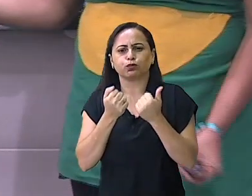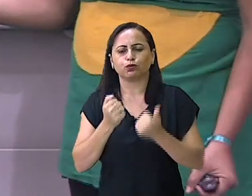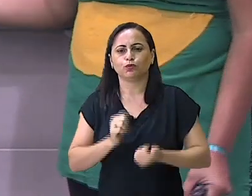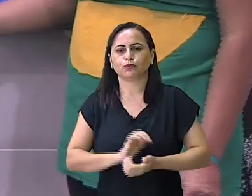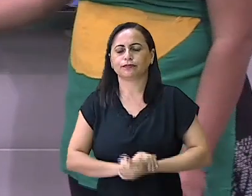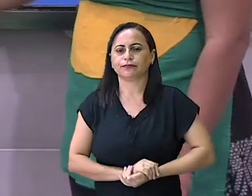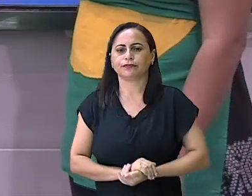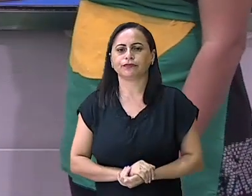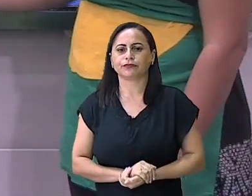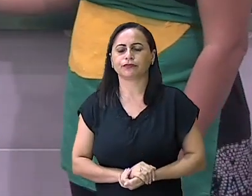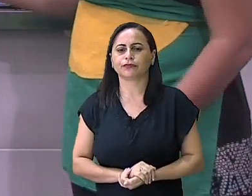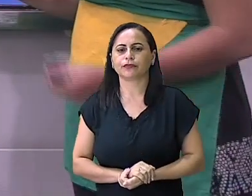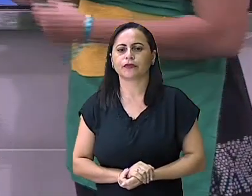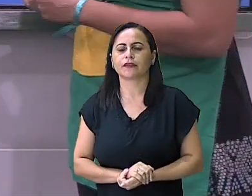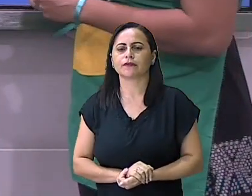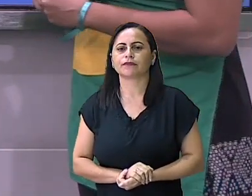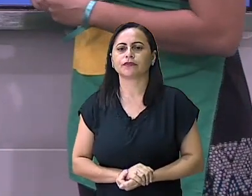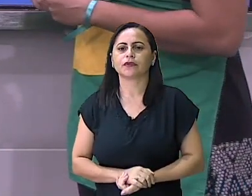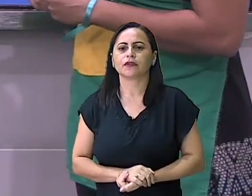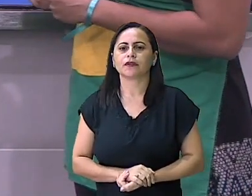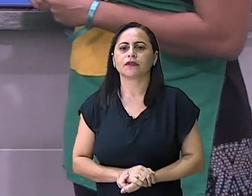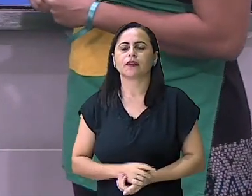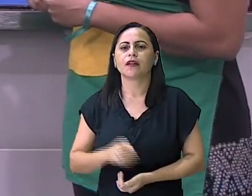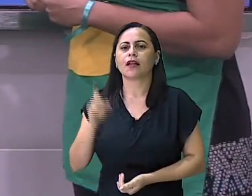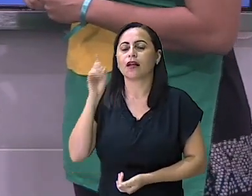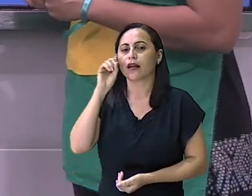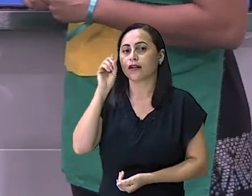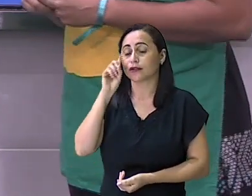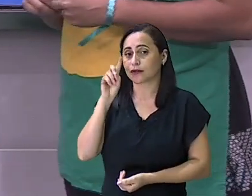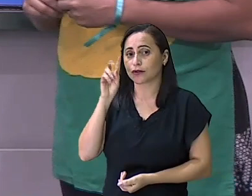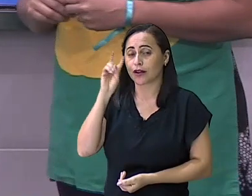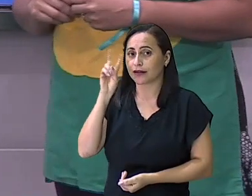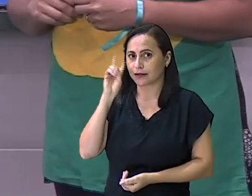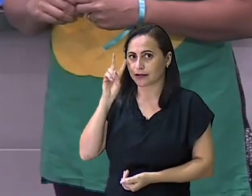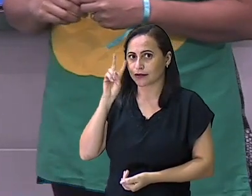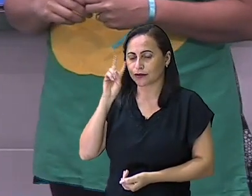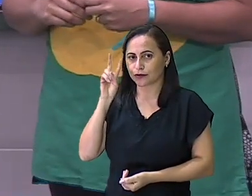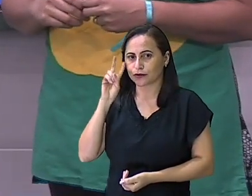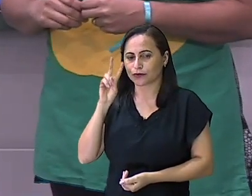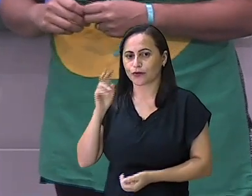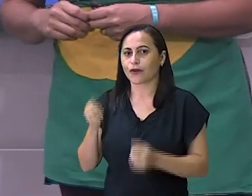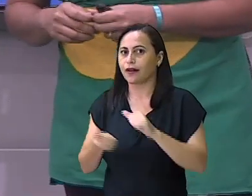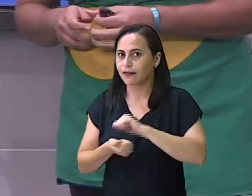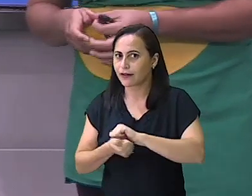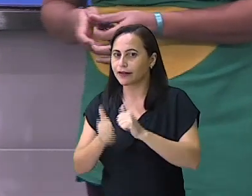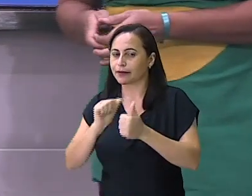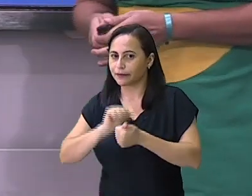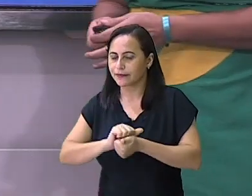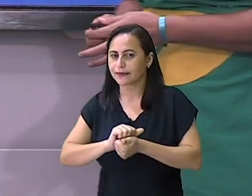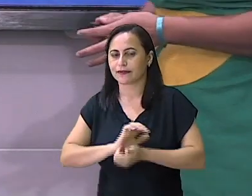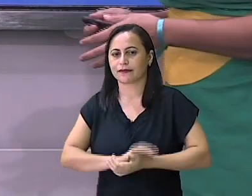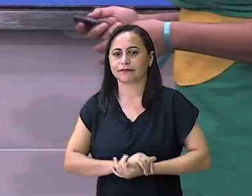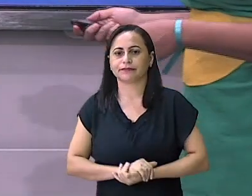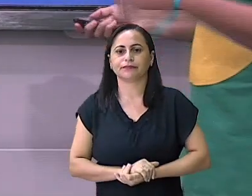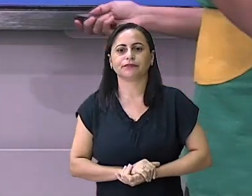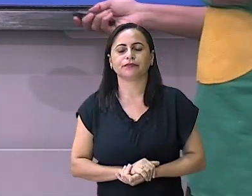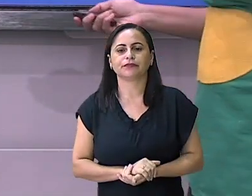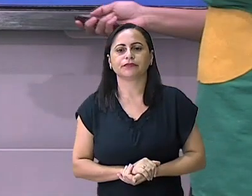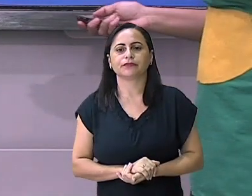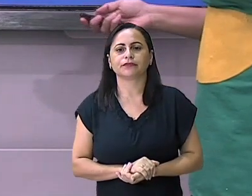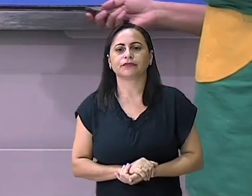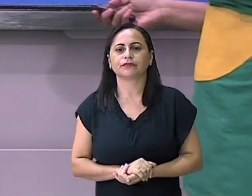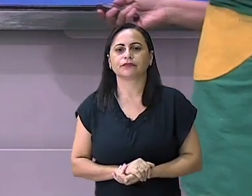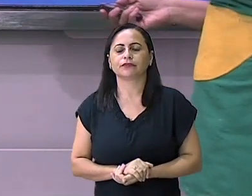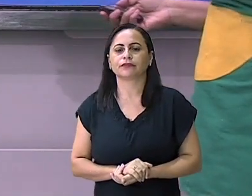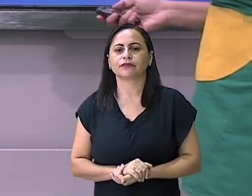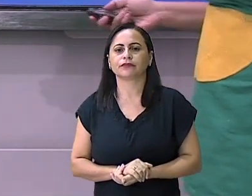que legal. Essa história, ela foi adaptada por Isabel Aquino. Tudo bem?